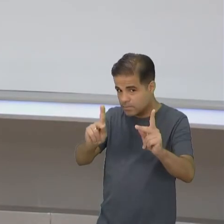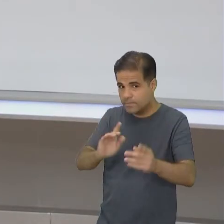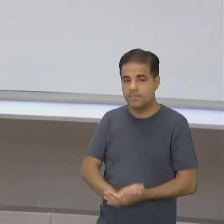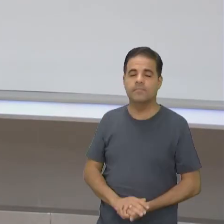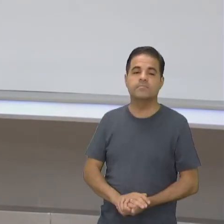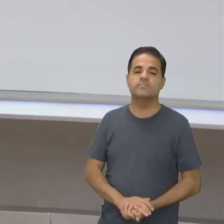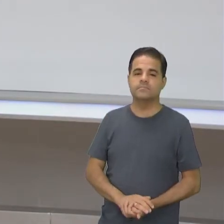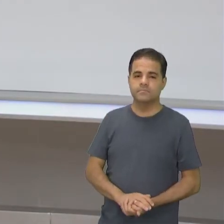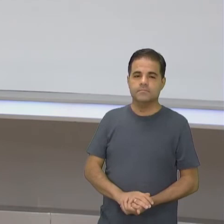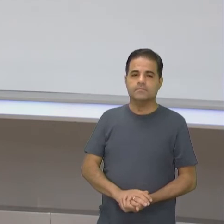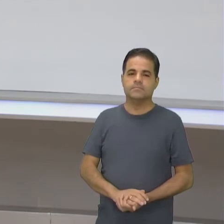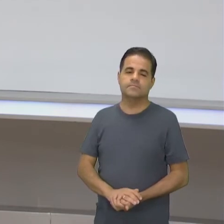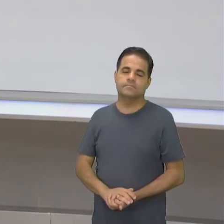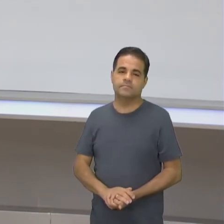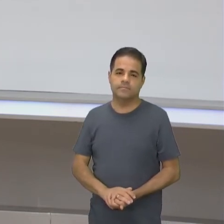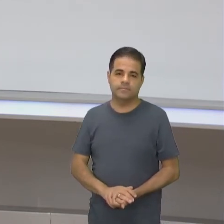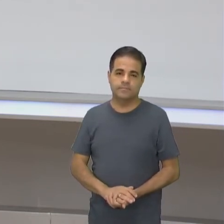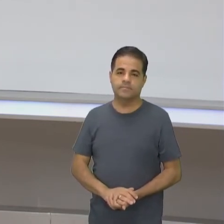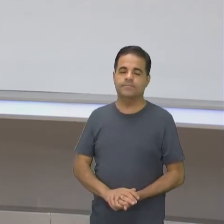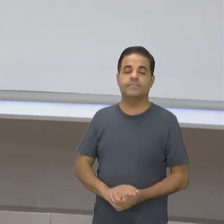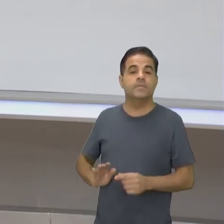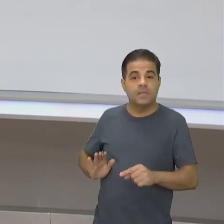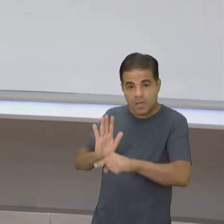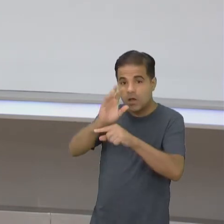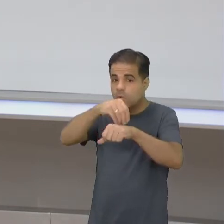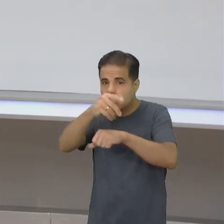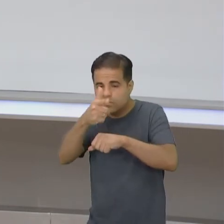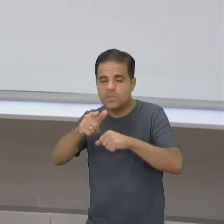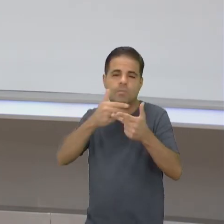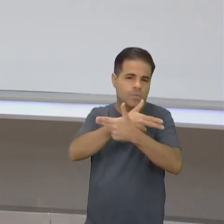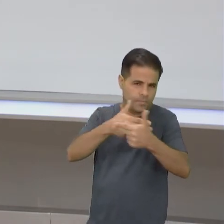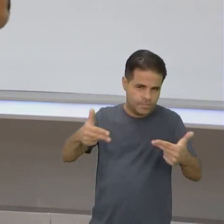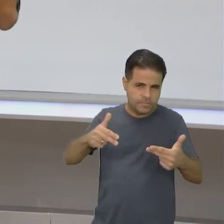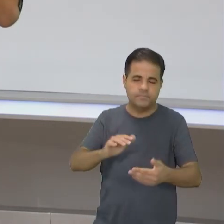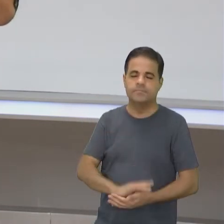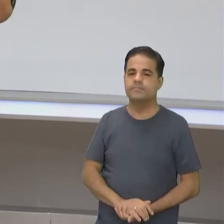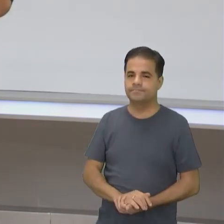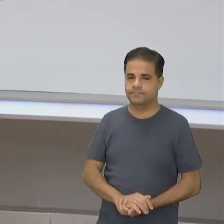E aí, só para poder ajudar vocês numa outra coisa.